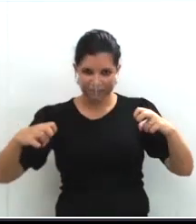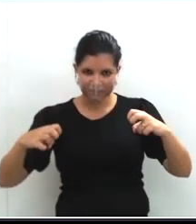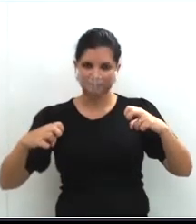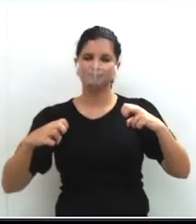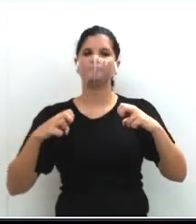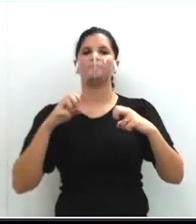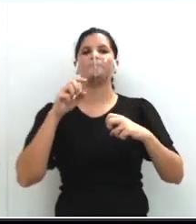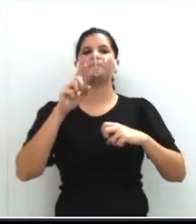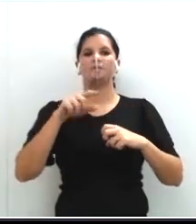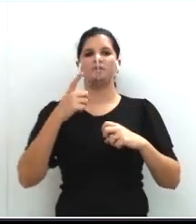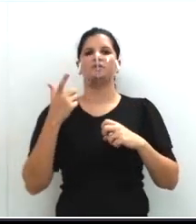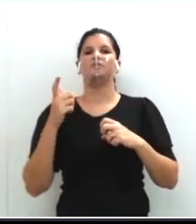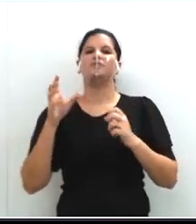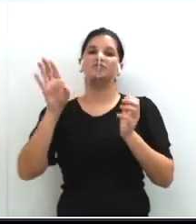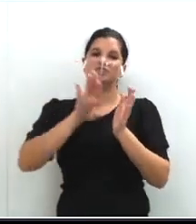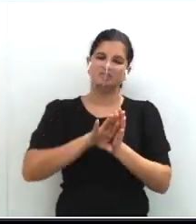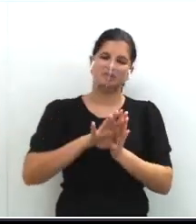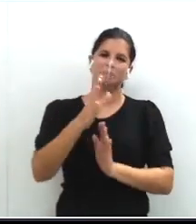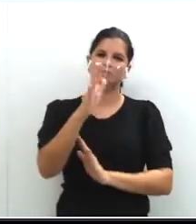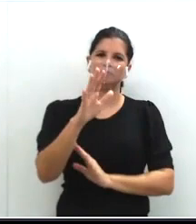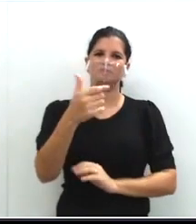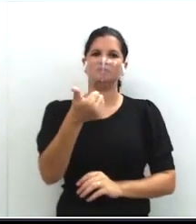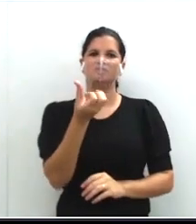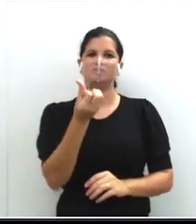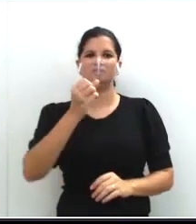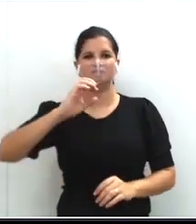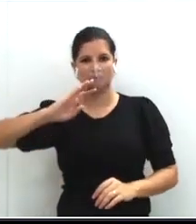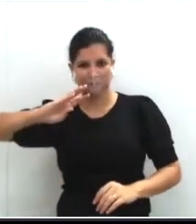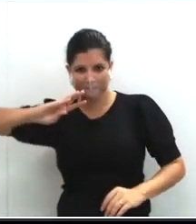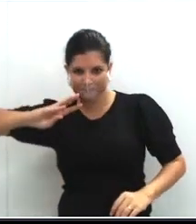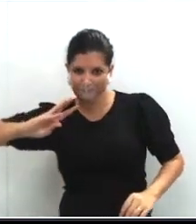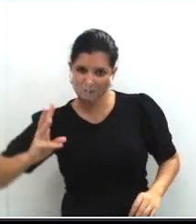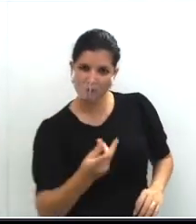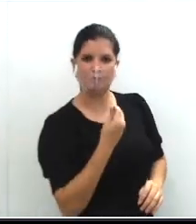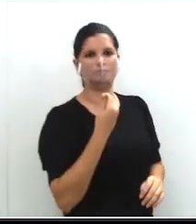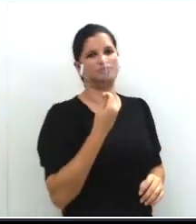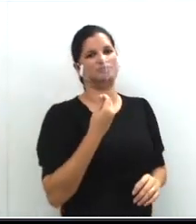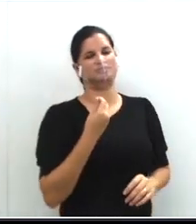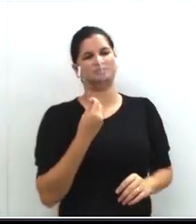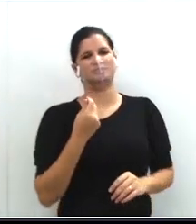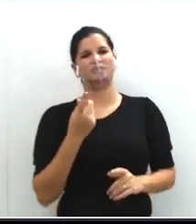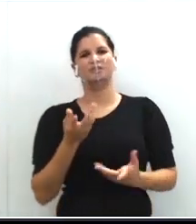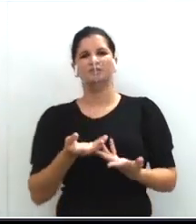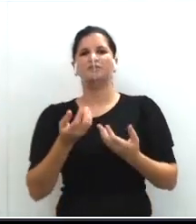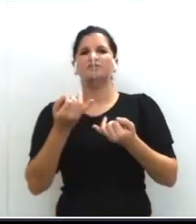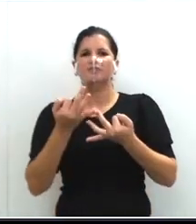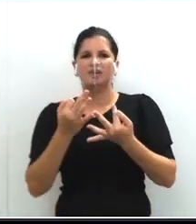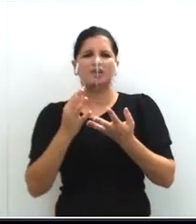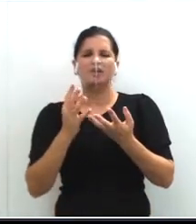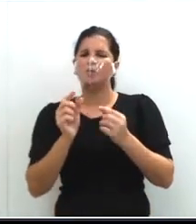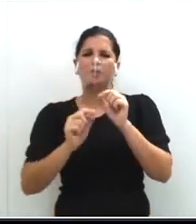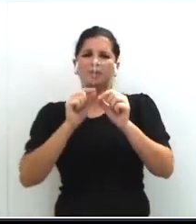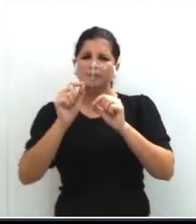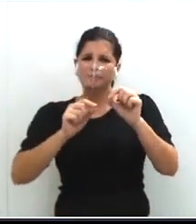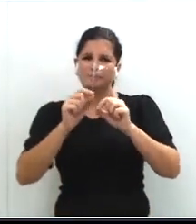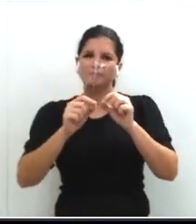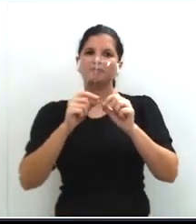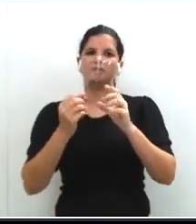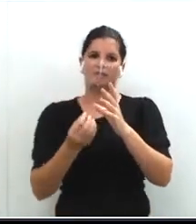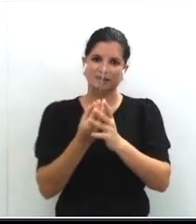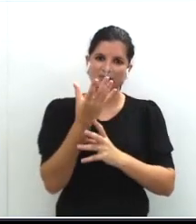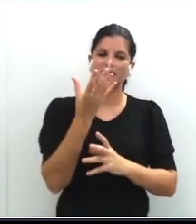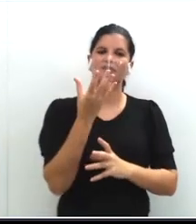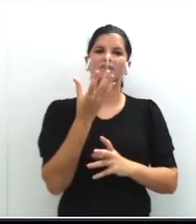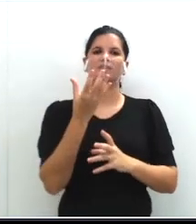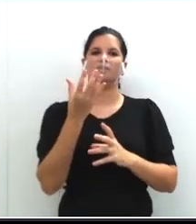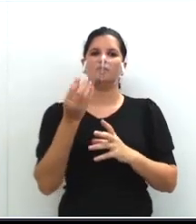esse indicador, né, ele chegará a 16 milhões. Quando eu falo de incrementos, eu estou falando